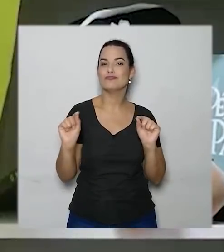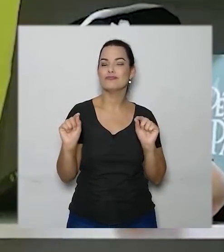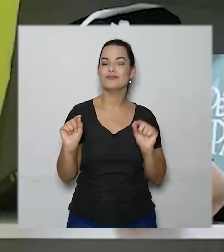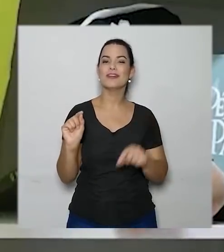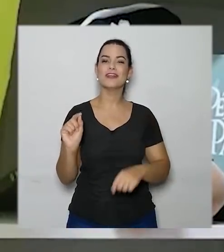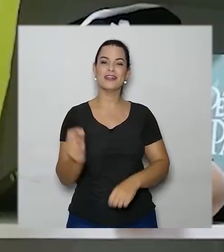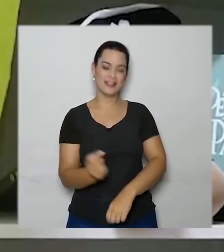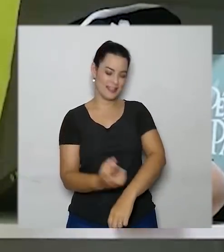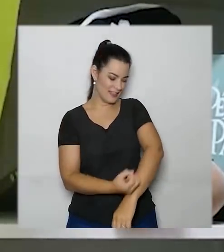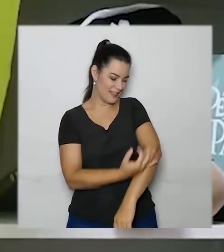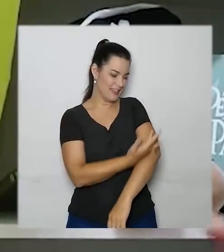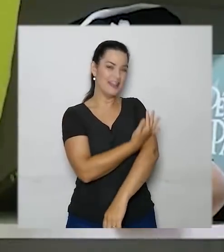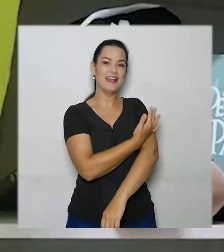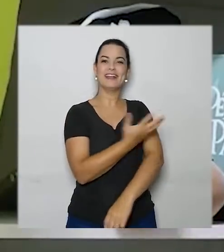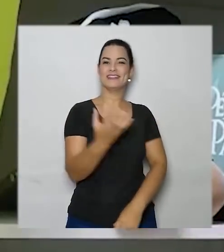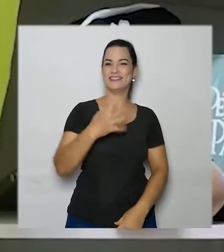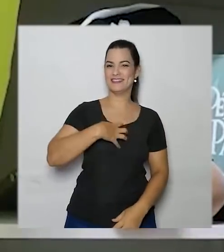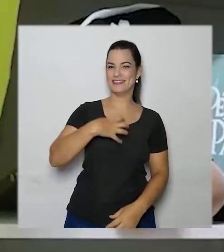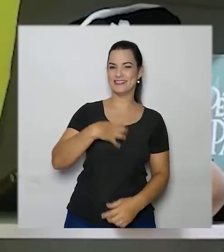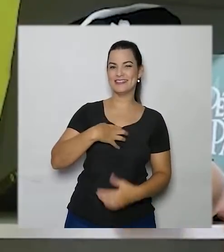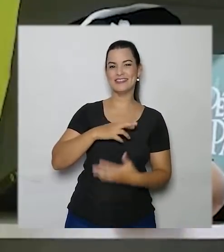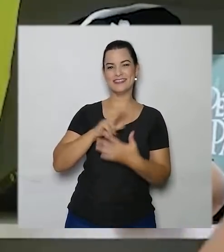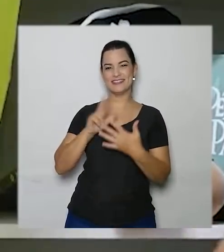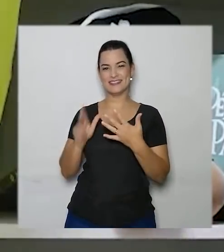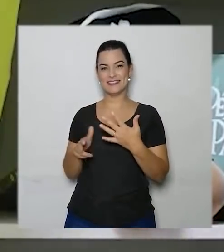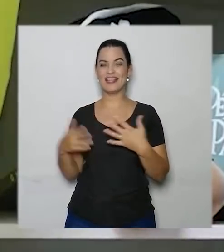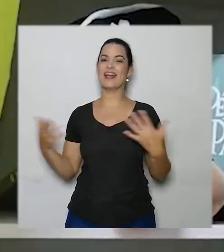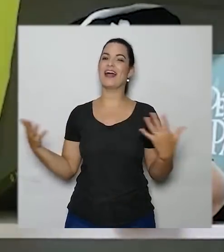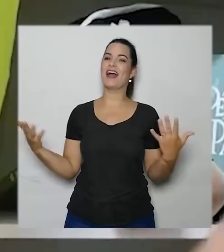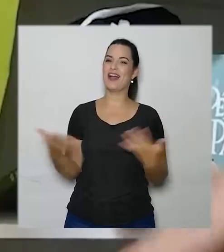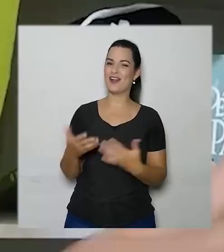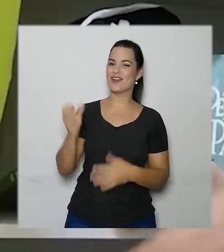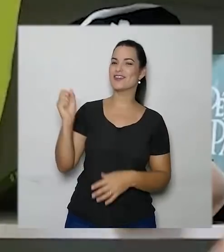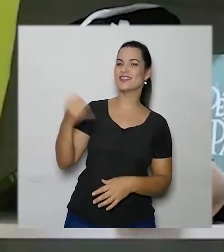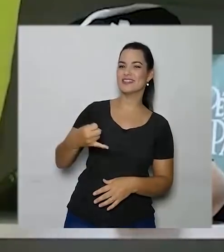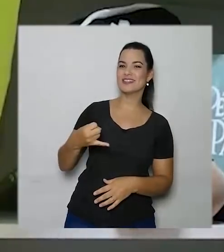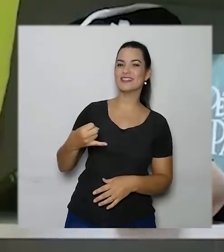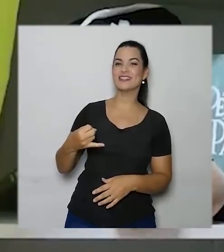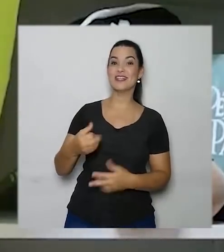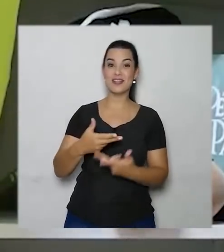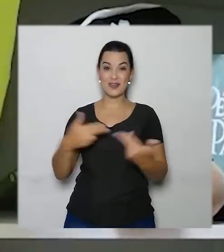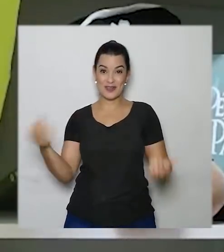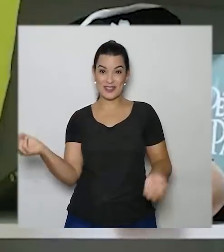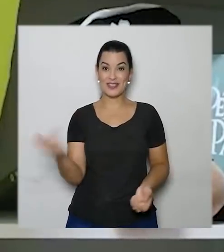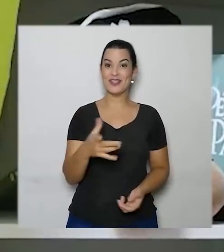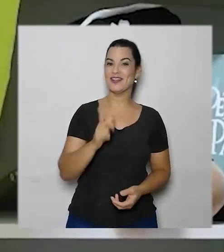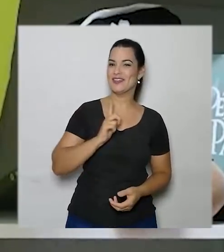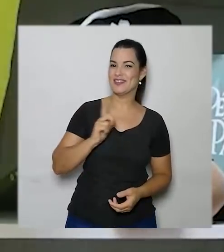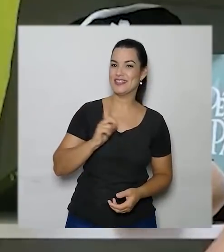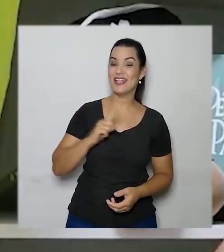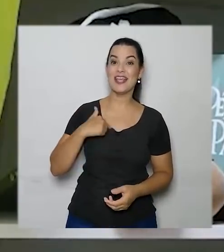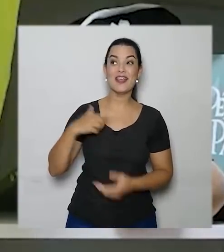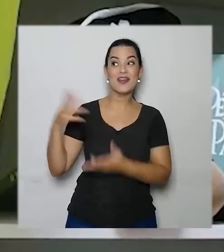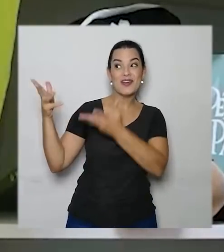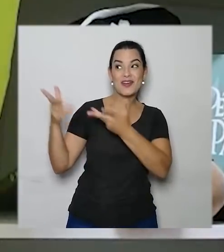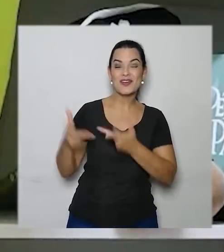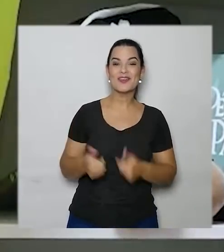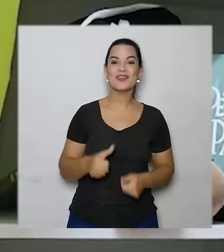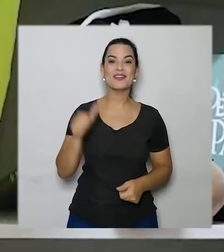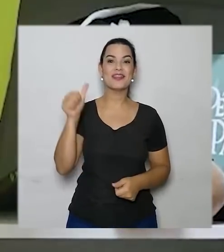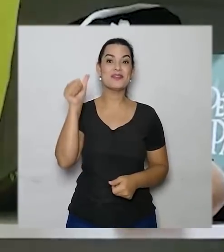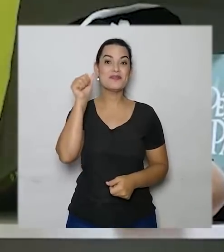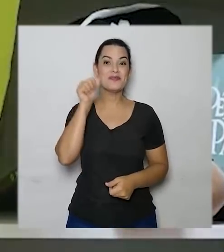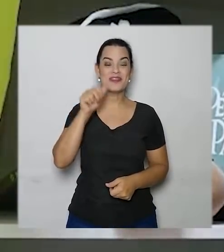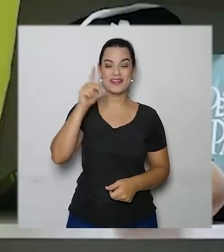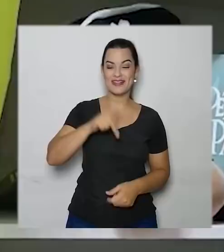sobre emoções e sentimentos. Agora sim, vamos para a nossa grande novidade. Eu